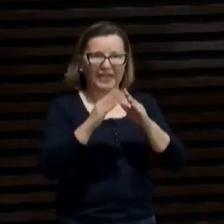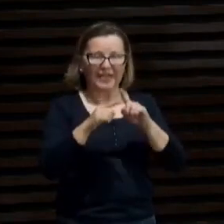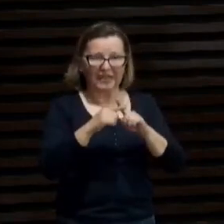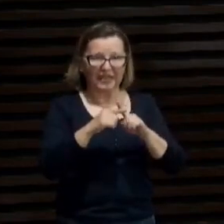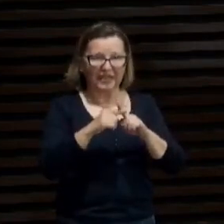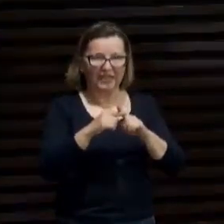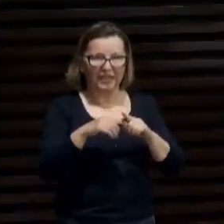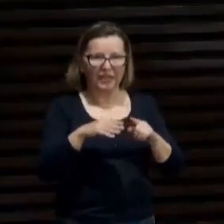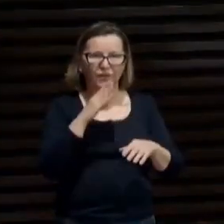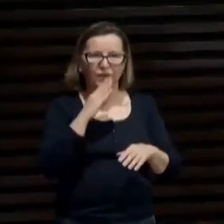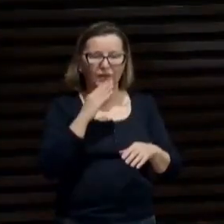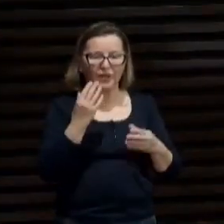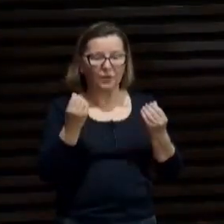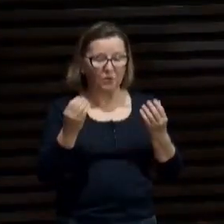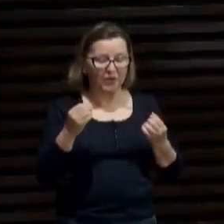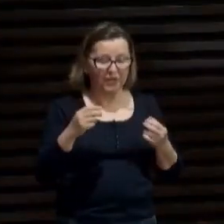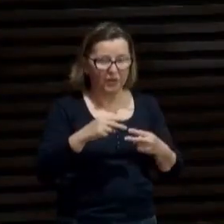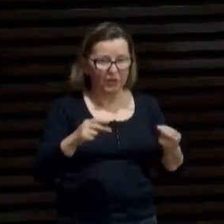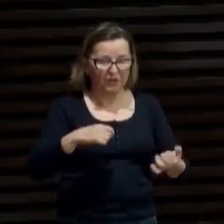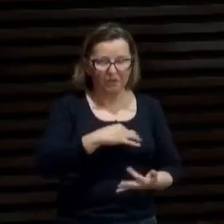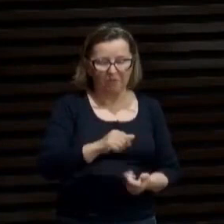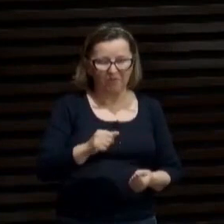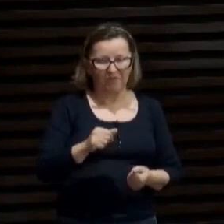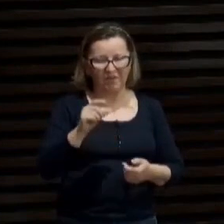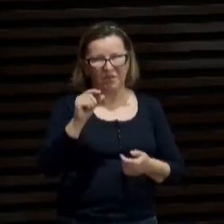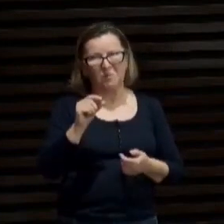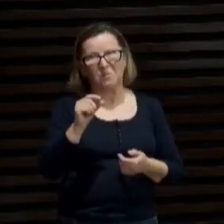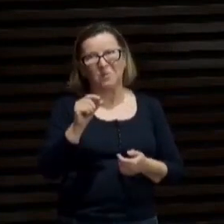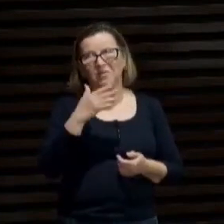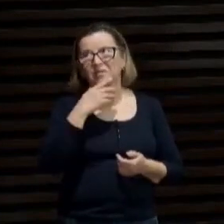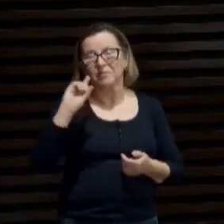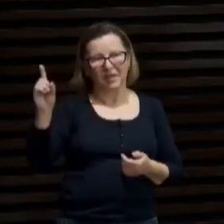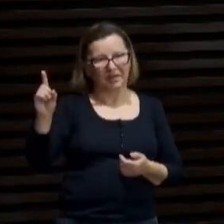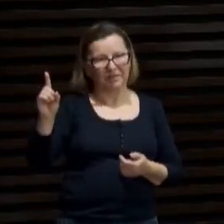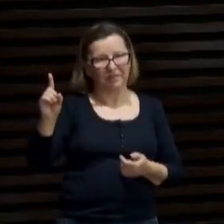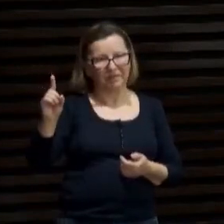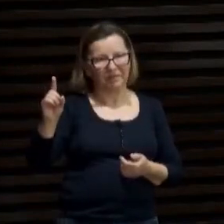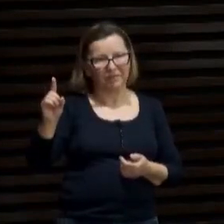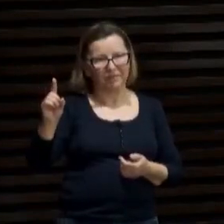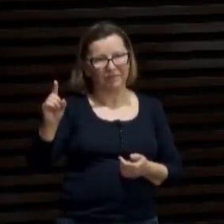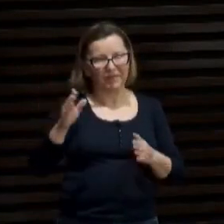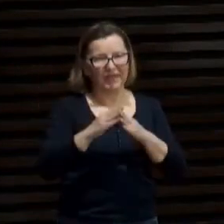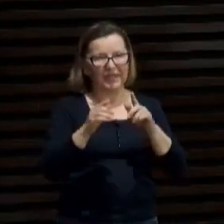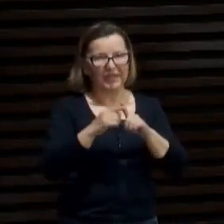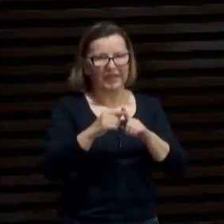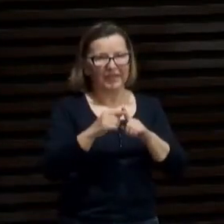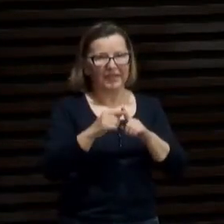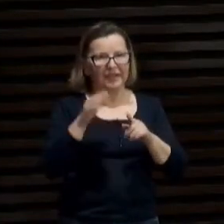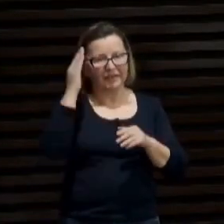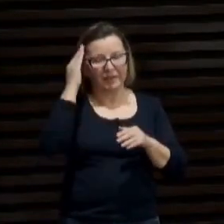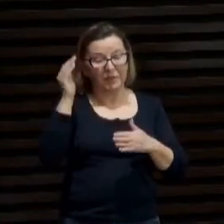Pai. Uma igreja que está antenada em todos os problemas do mundo, mas conhece pouco do Deus